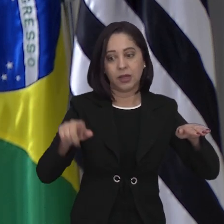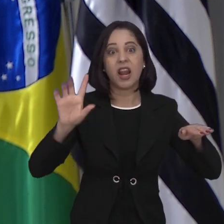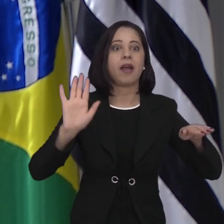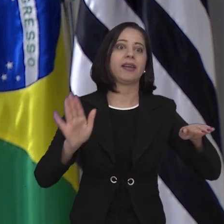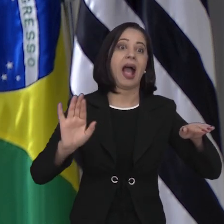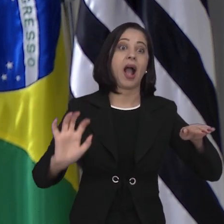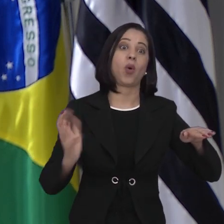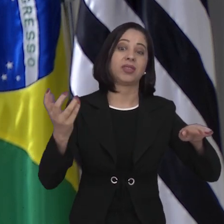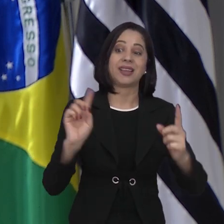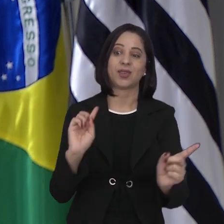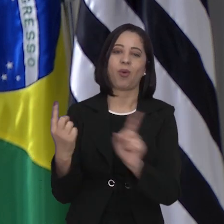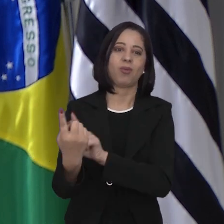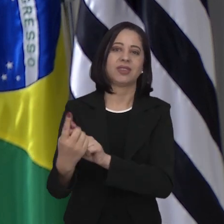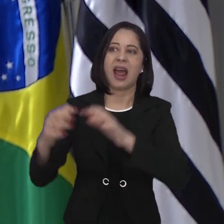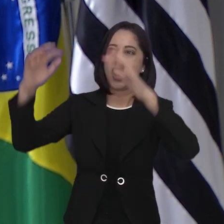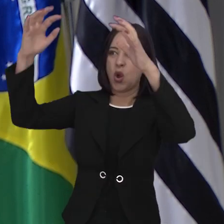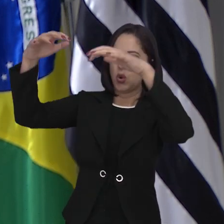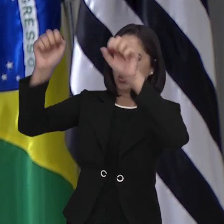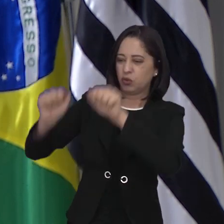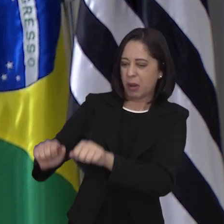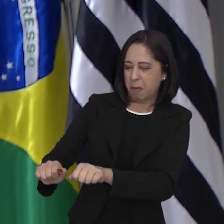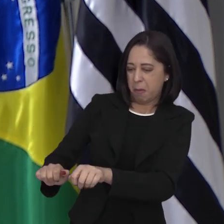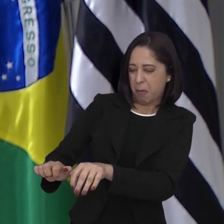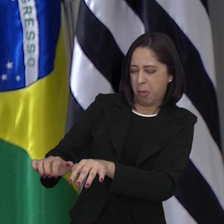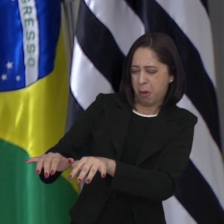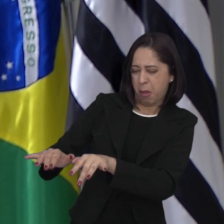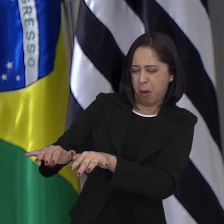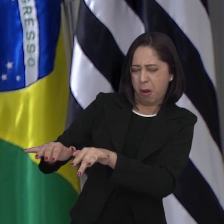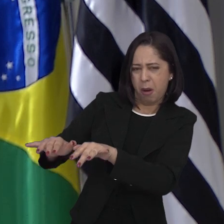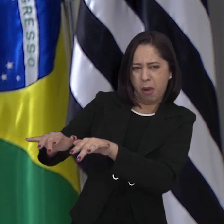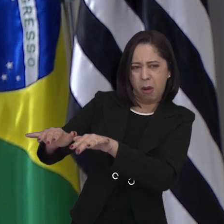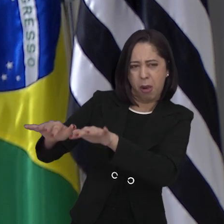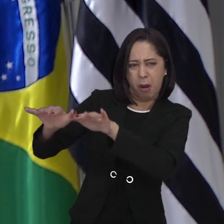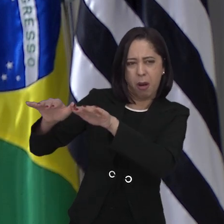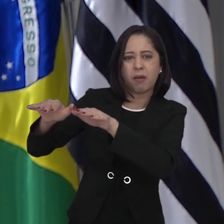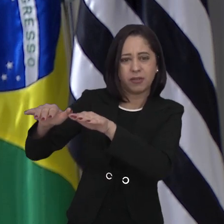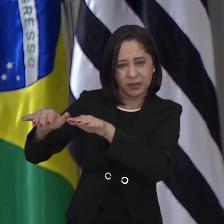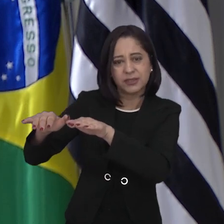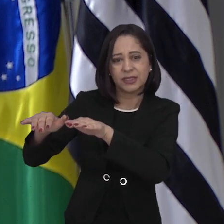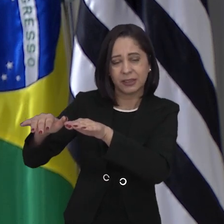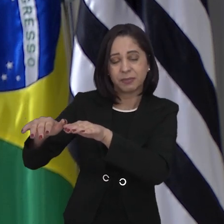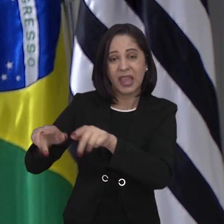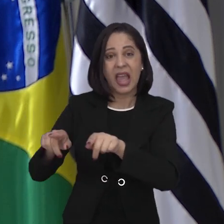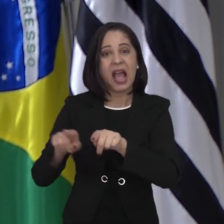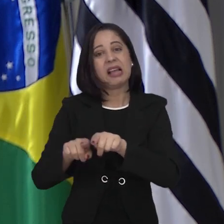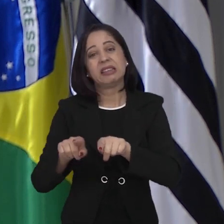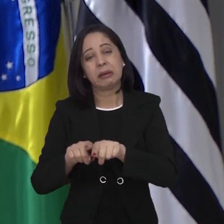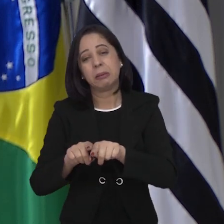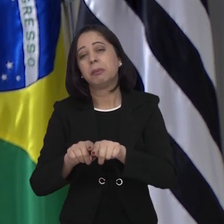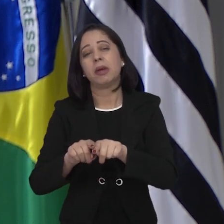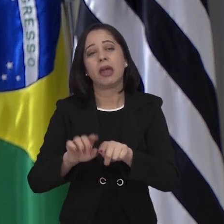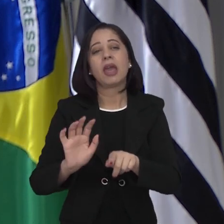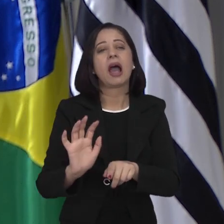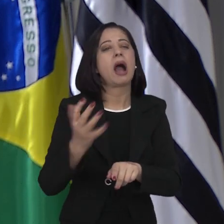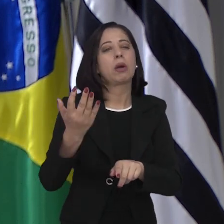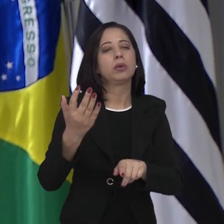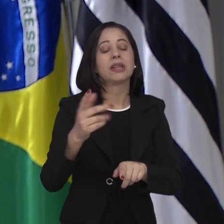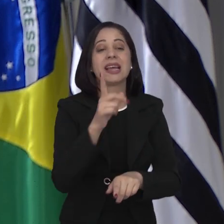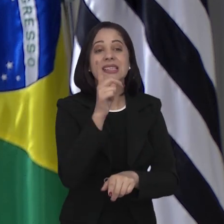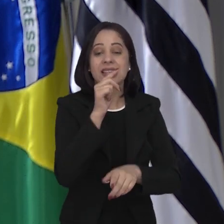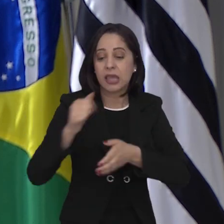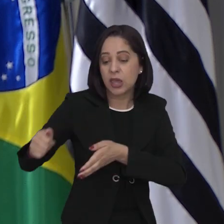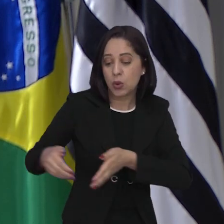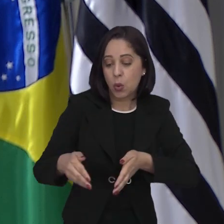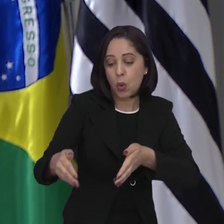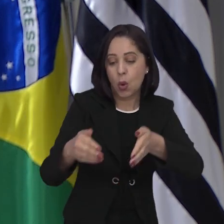o volume de chuva, né? O volume de chuva em curto tempo, né? E também aqueles leitos de